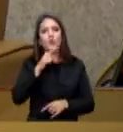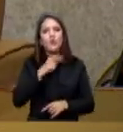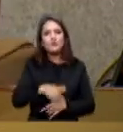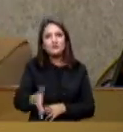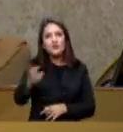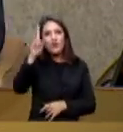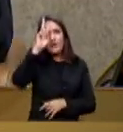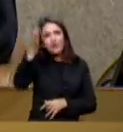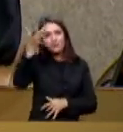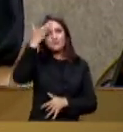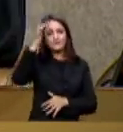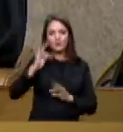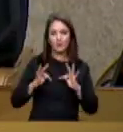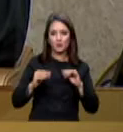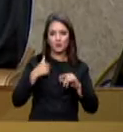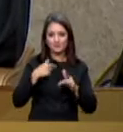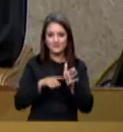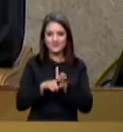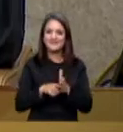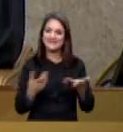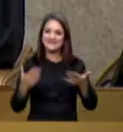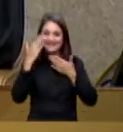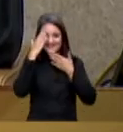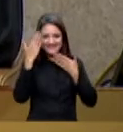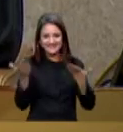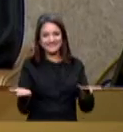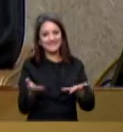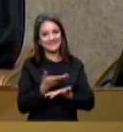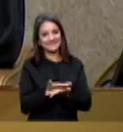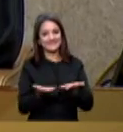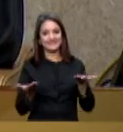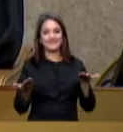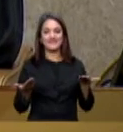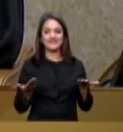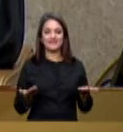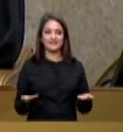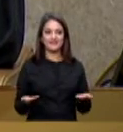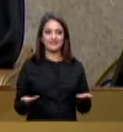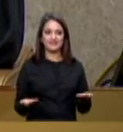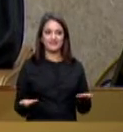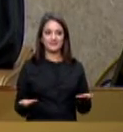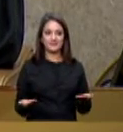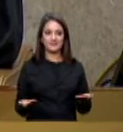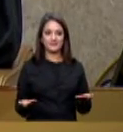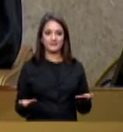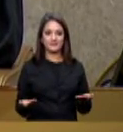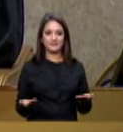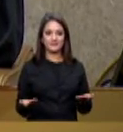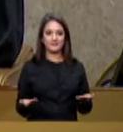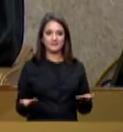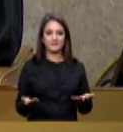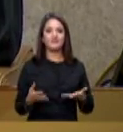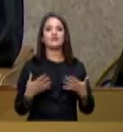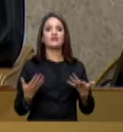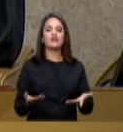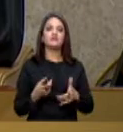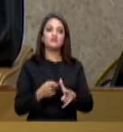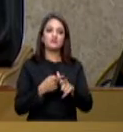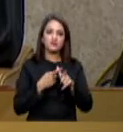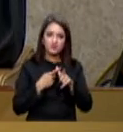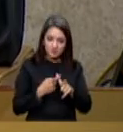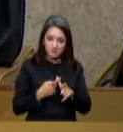quanto eu pesquisei. Eu agradeço a Vossas Excelências e suspendo a